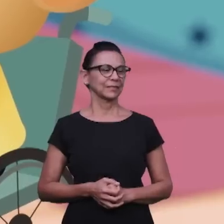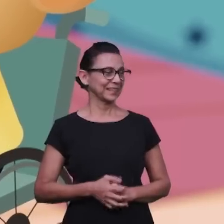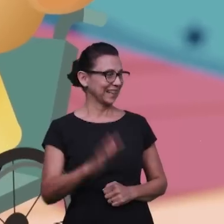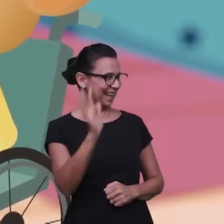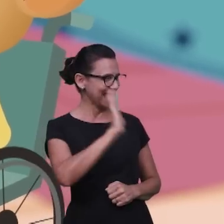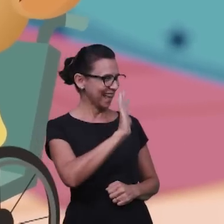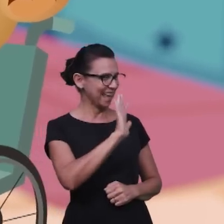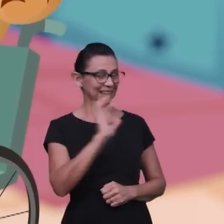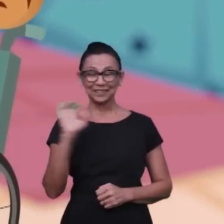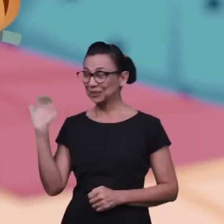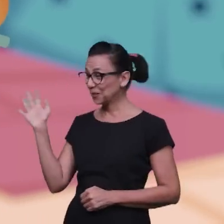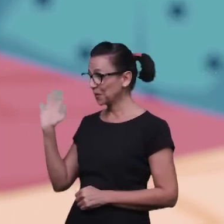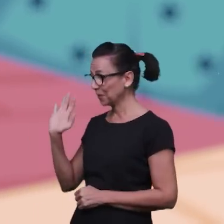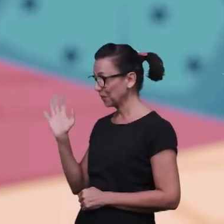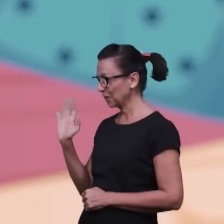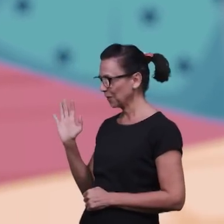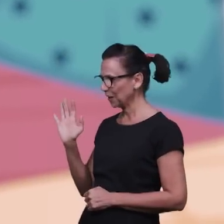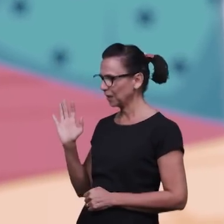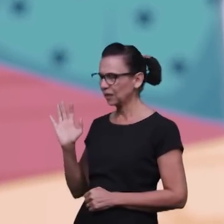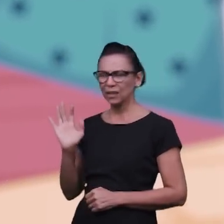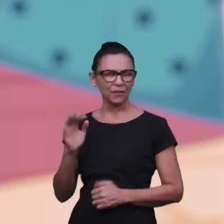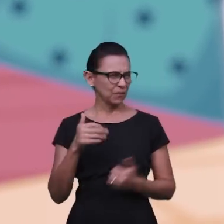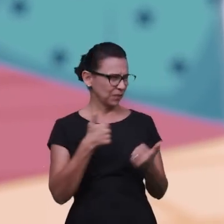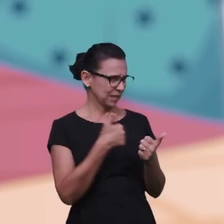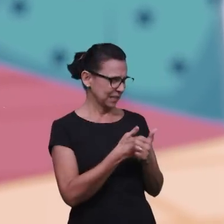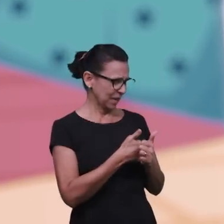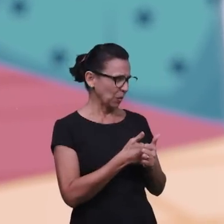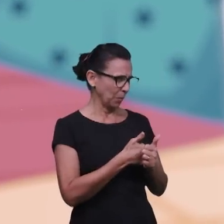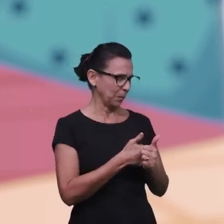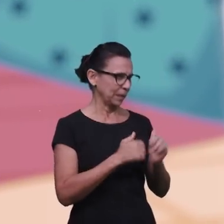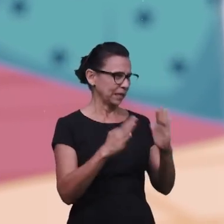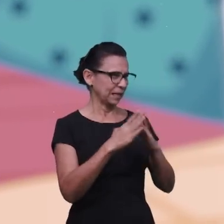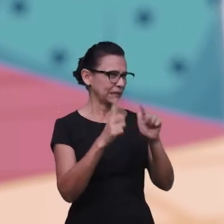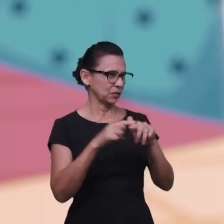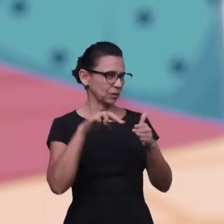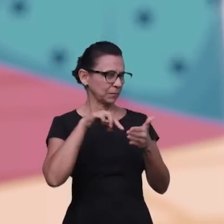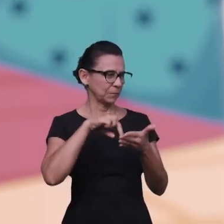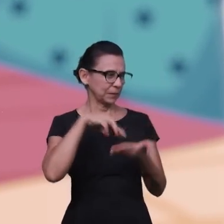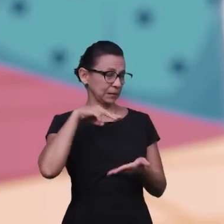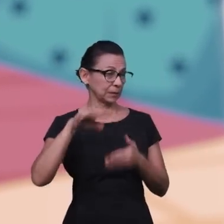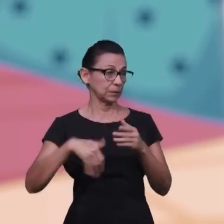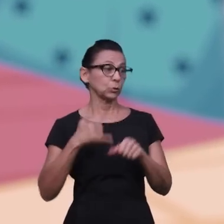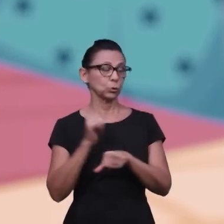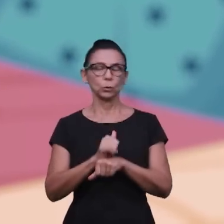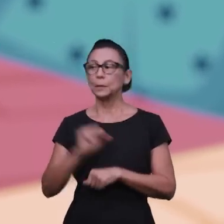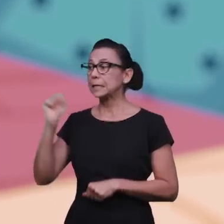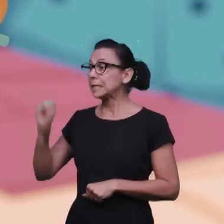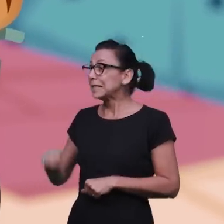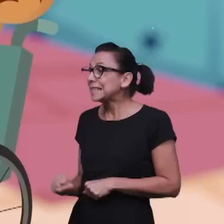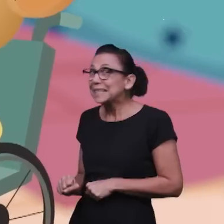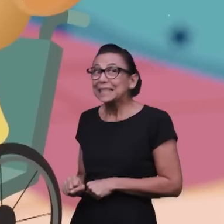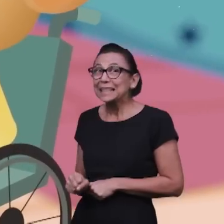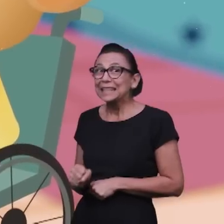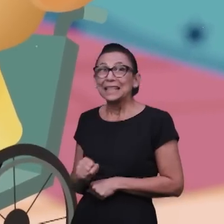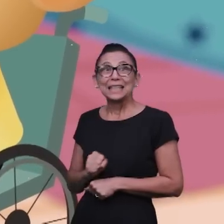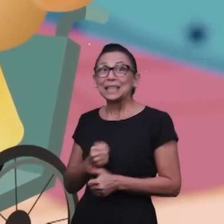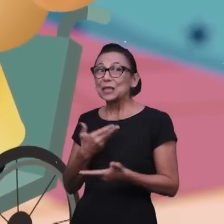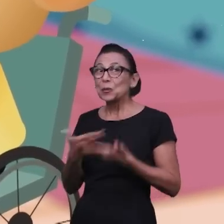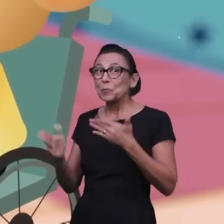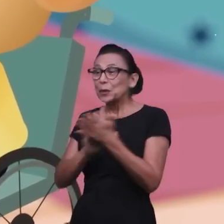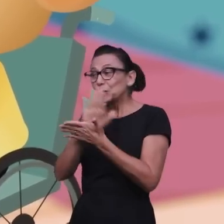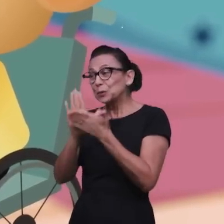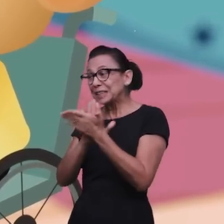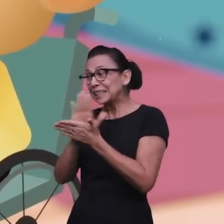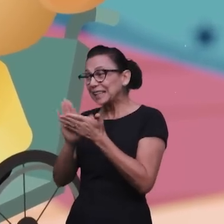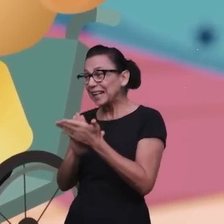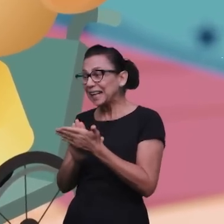Oi, Guga. Oi, Elo. Você acompanha os vídeos da Igreja Cristã Maranata no YouTube? Sim, não perco um. Que bom. E dá